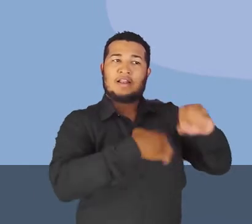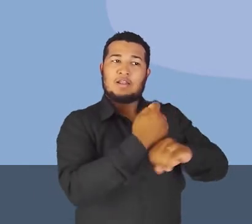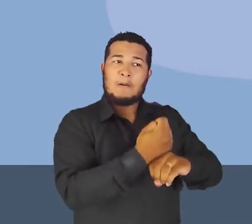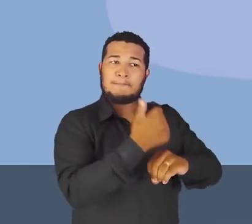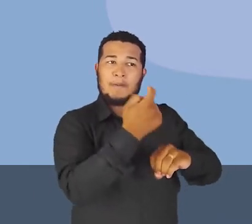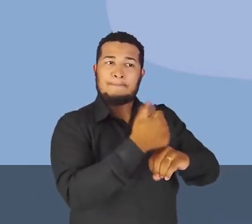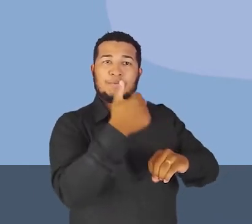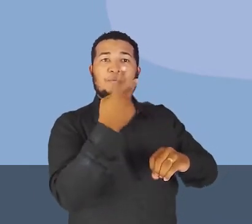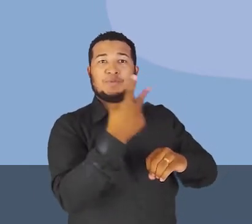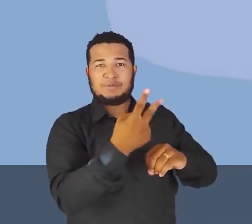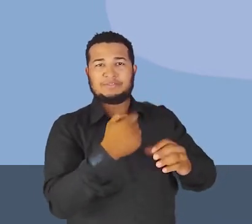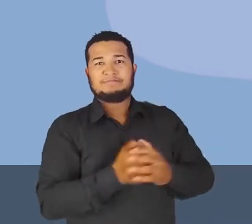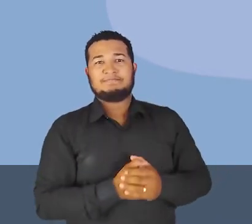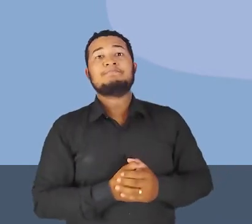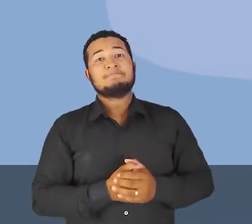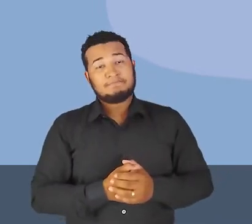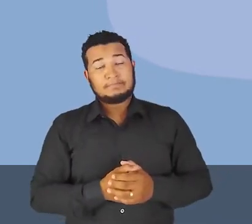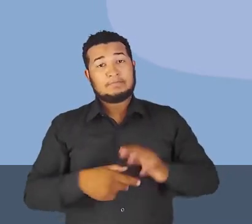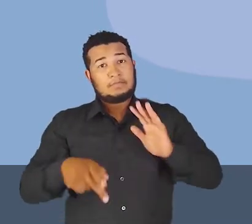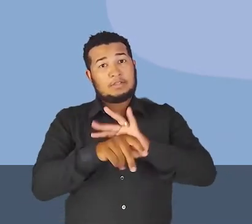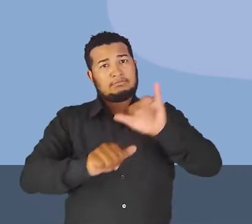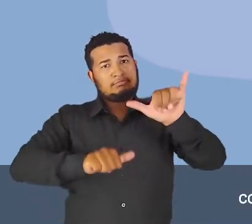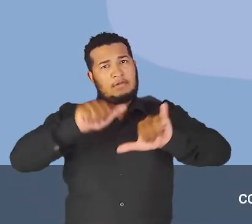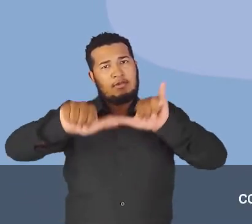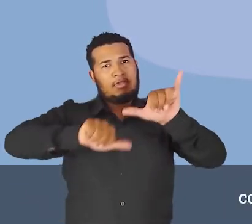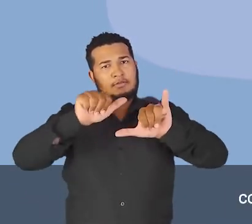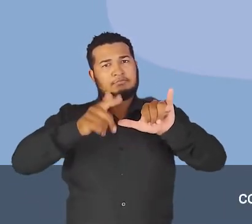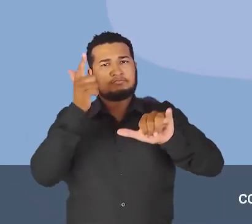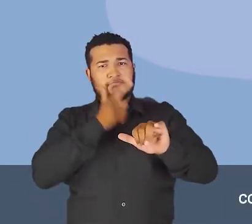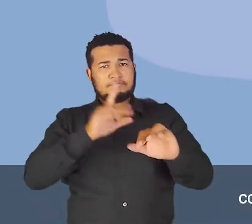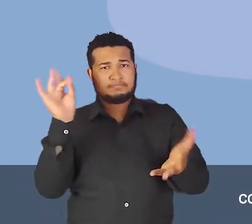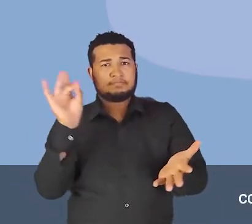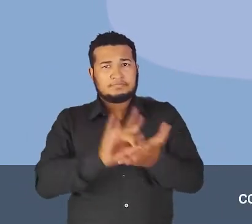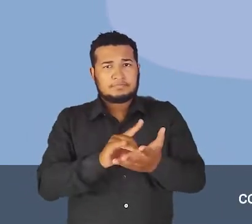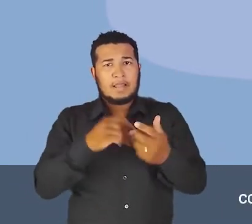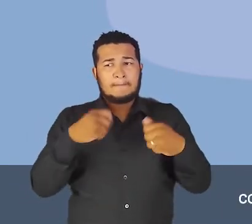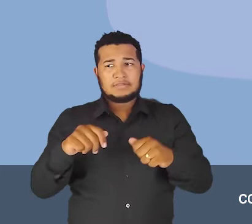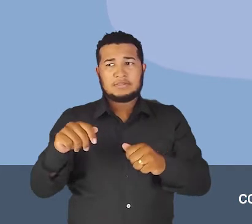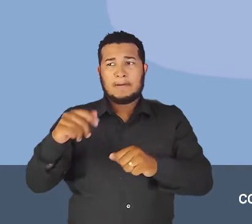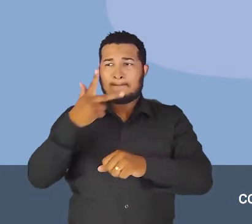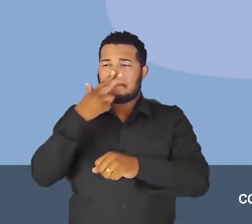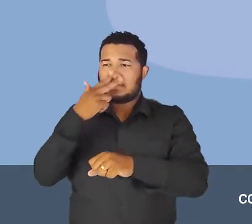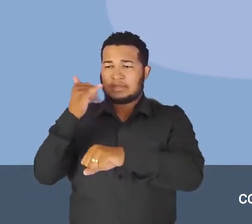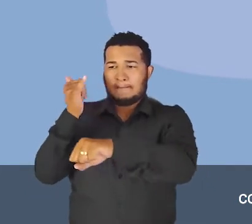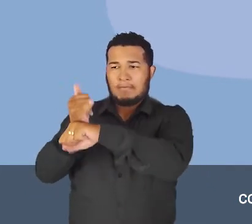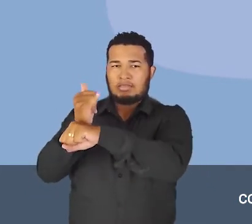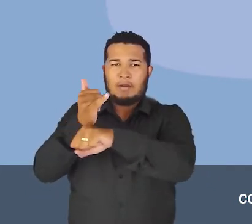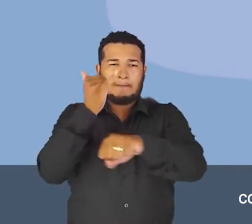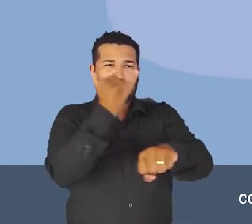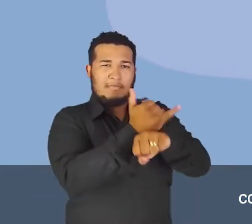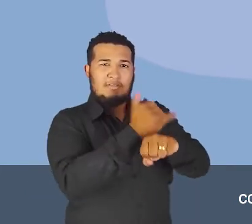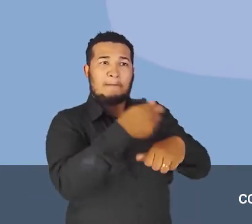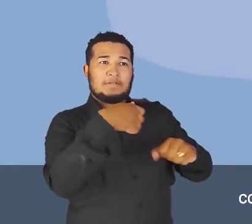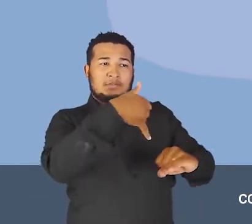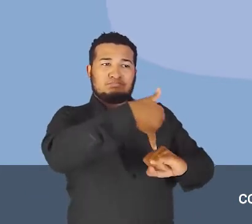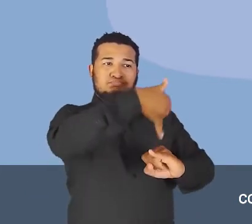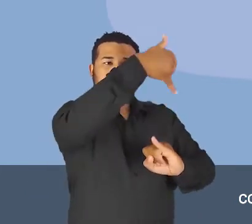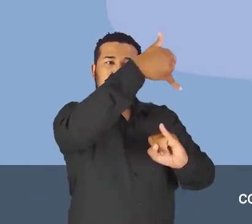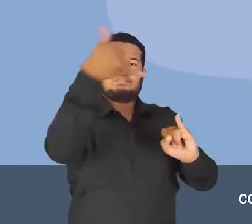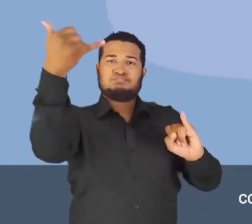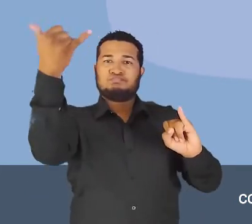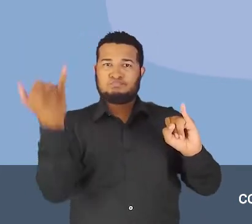eu preciso, claro, né, para que essa reação ocorra, conectar esses 2 metais através de um fio condutor e